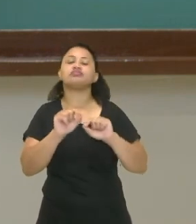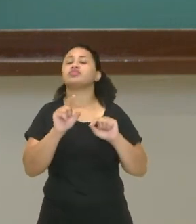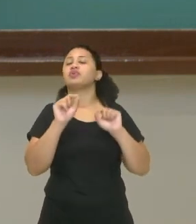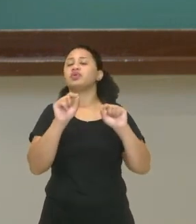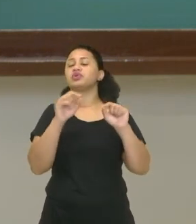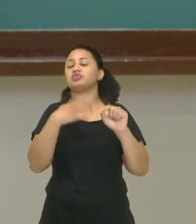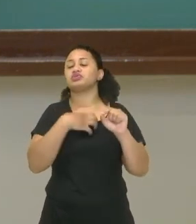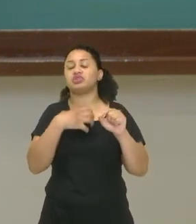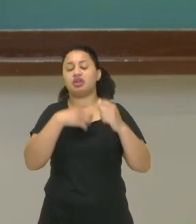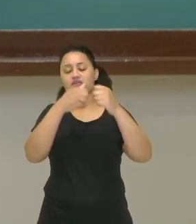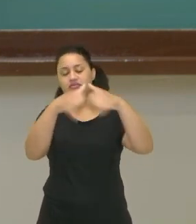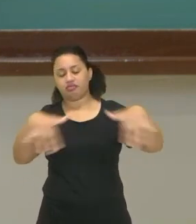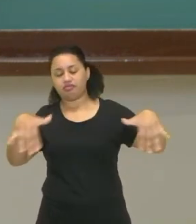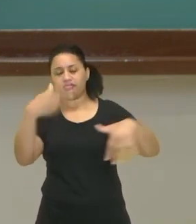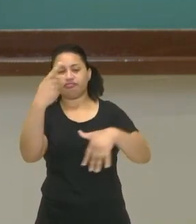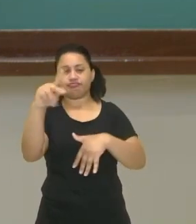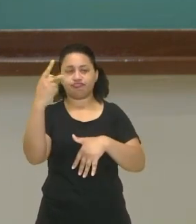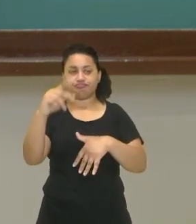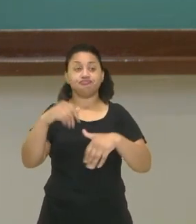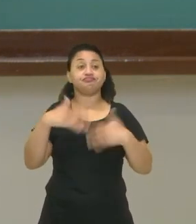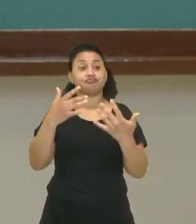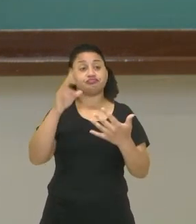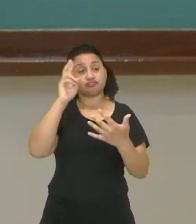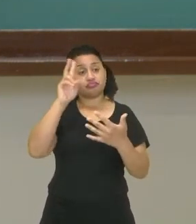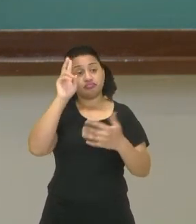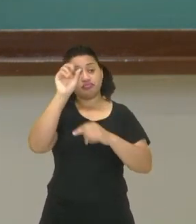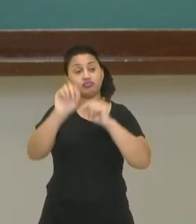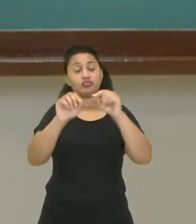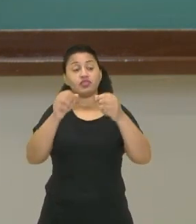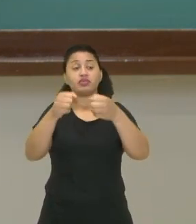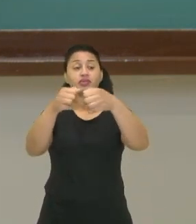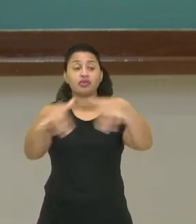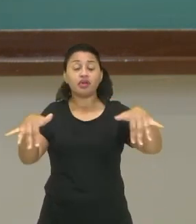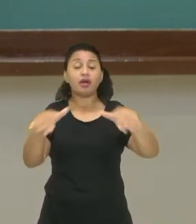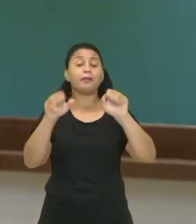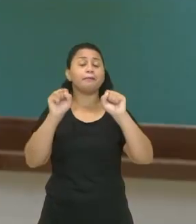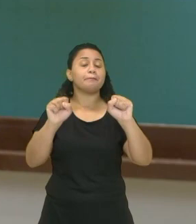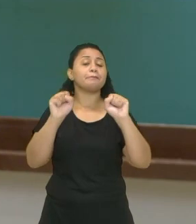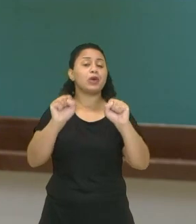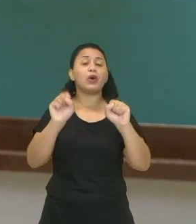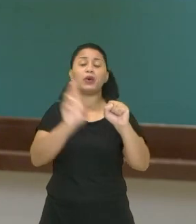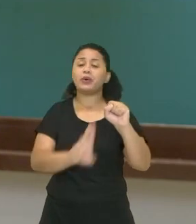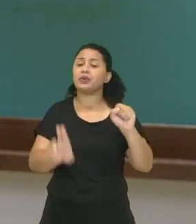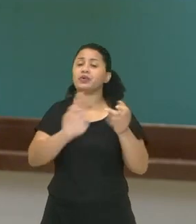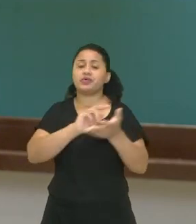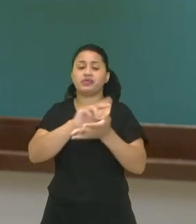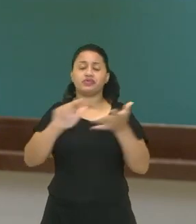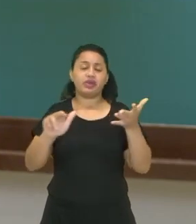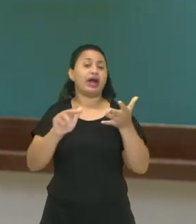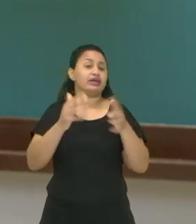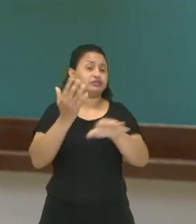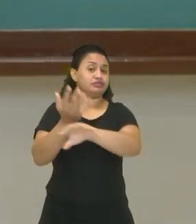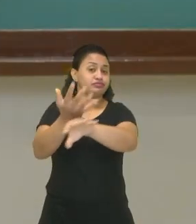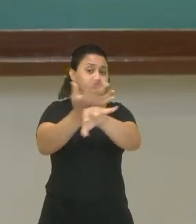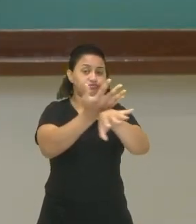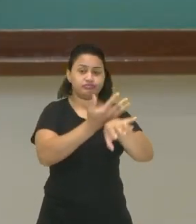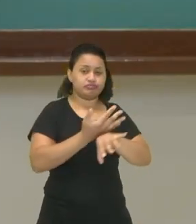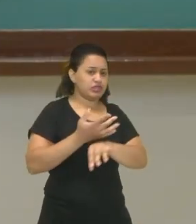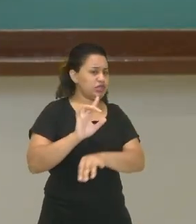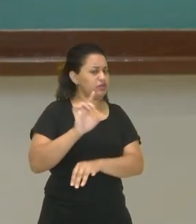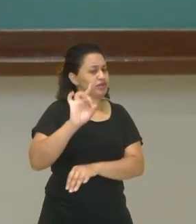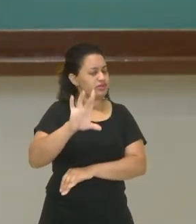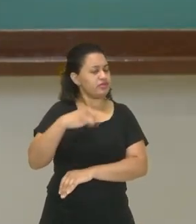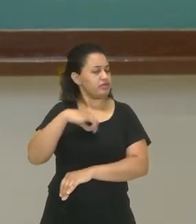teu mapa mental. Lembrando que o mapa mental, ele pode ser usado em diferentes disciplinas também, não só aqui na